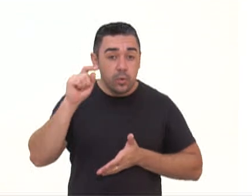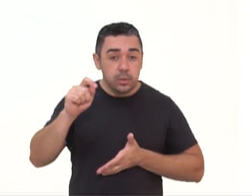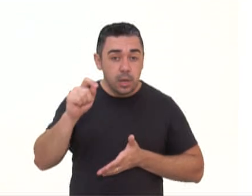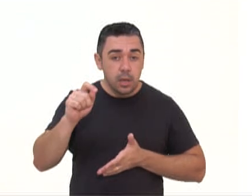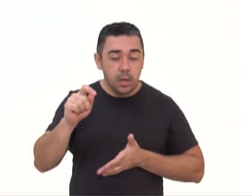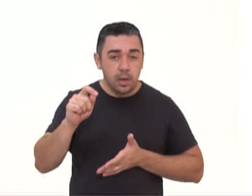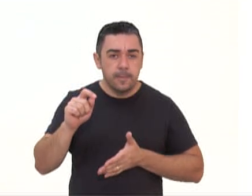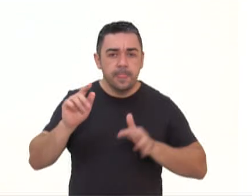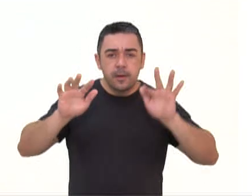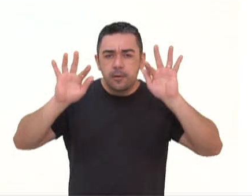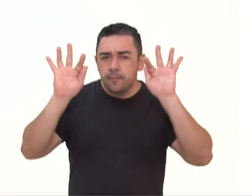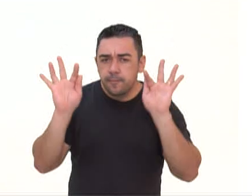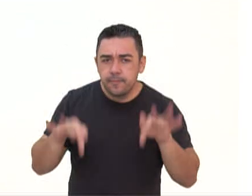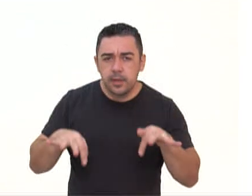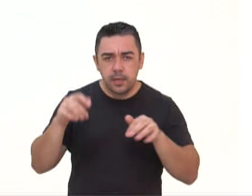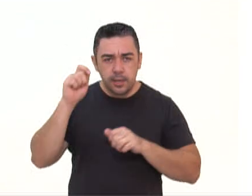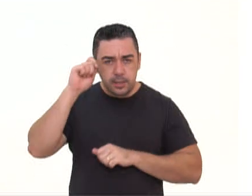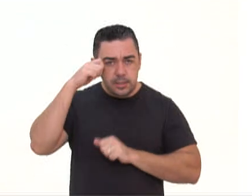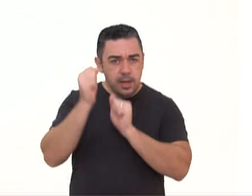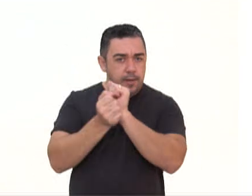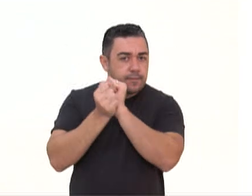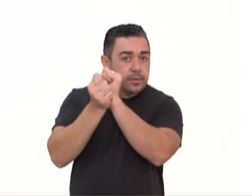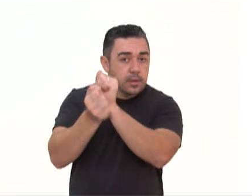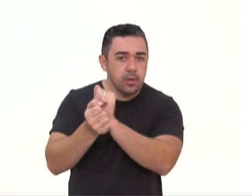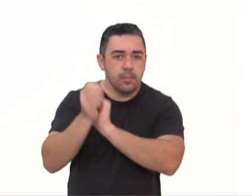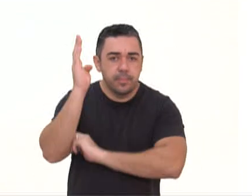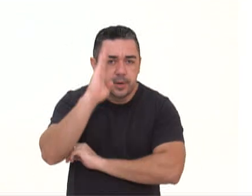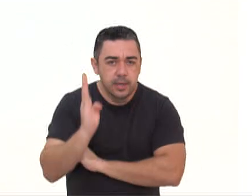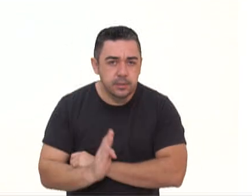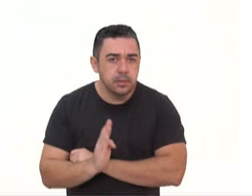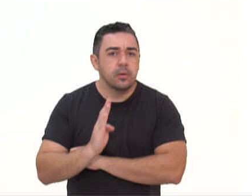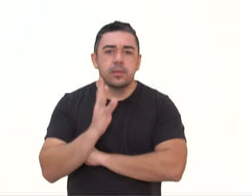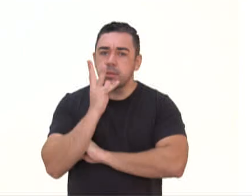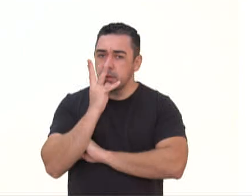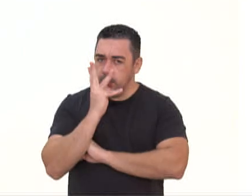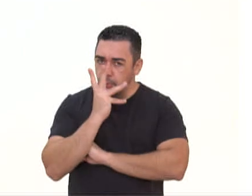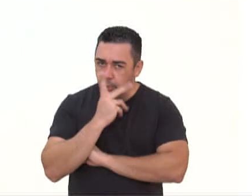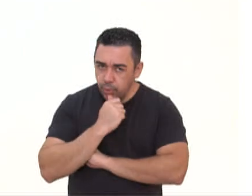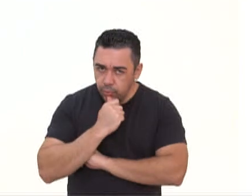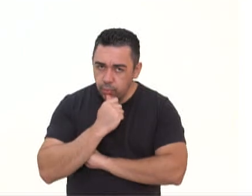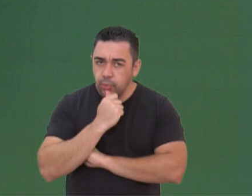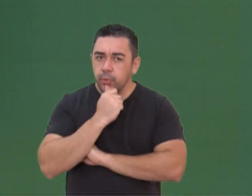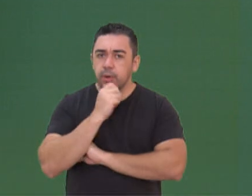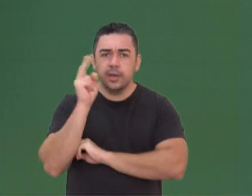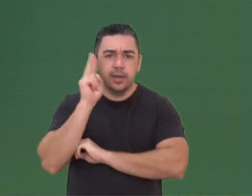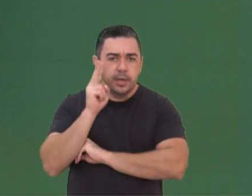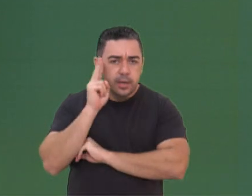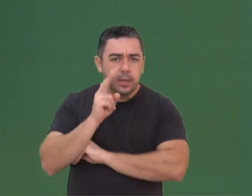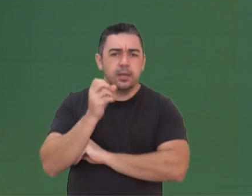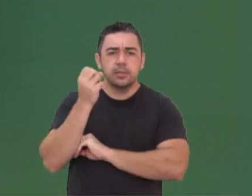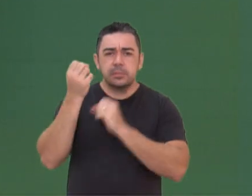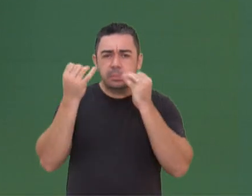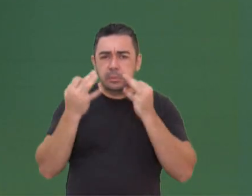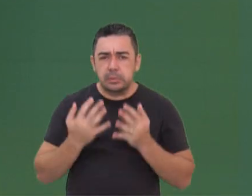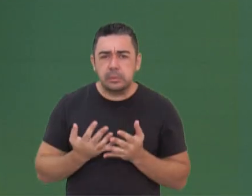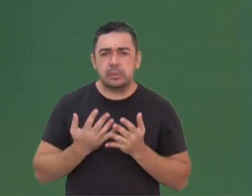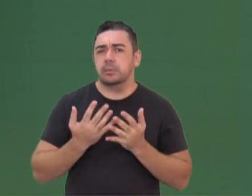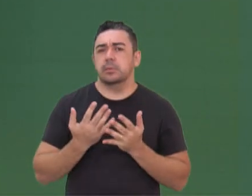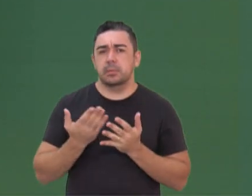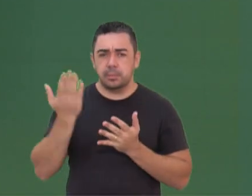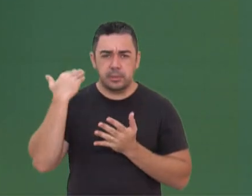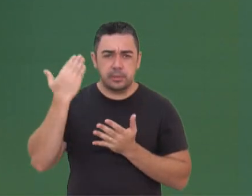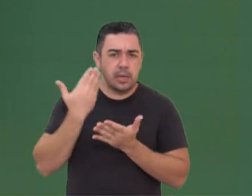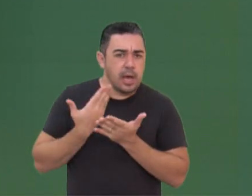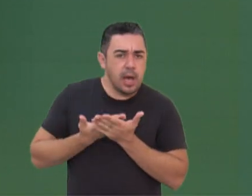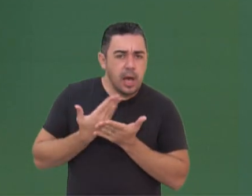pelo fim da escravidão no Brasil foi um processo longo. Lembra que nós falamos sobre as aulas, na última